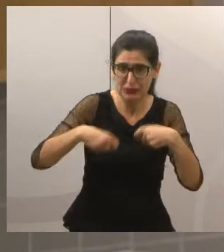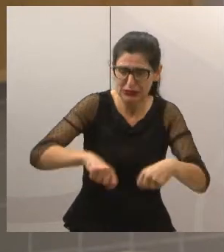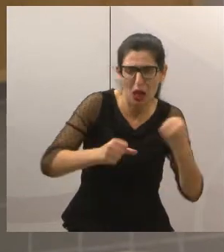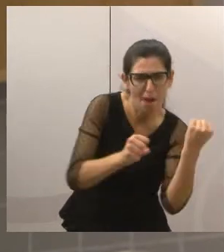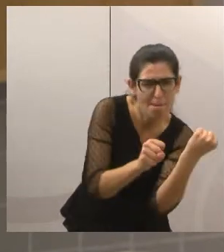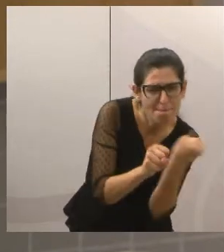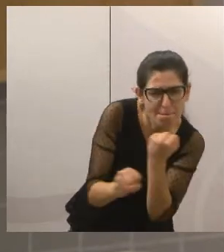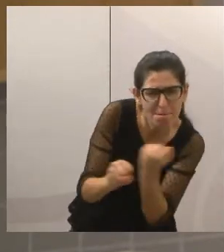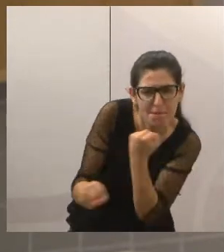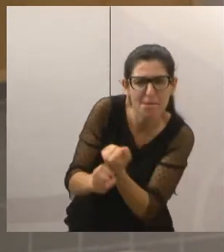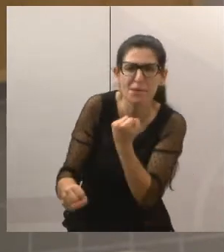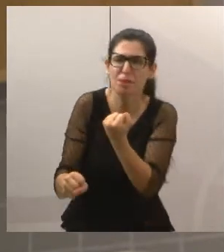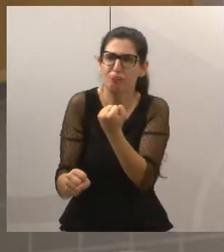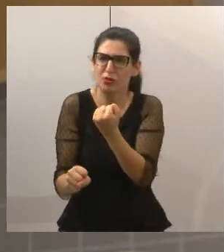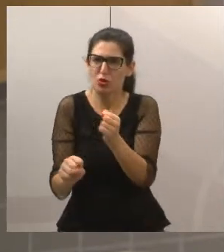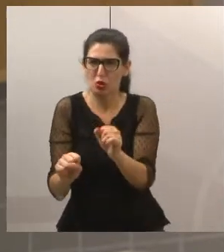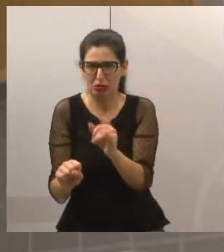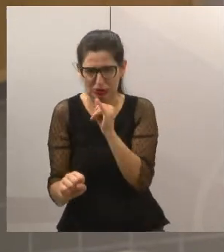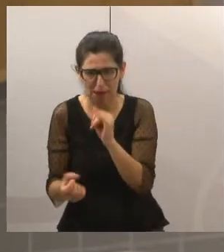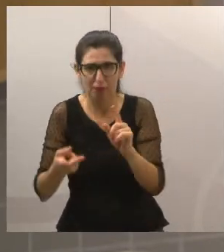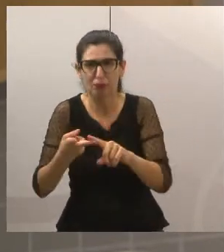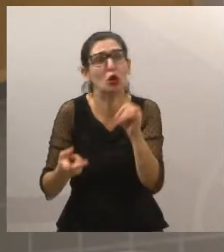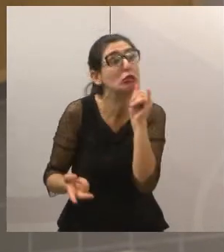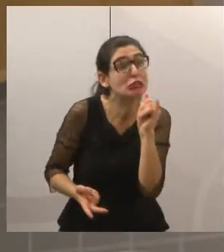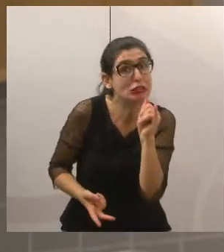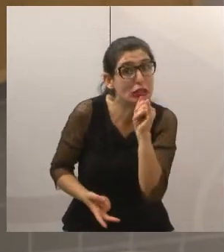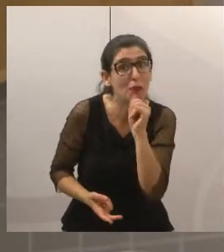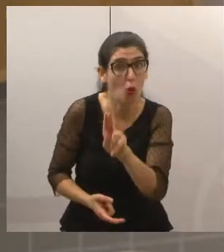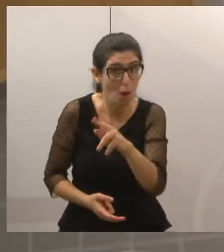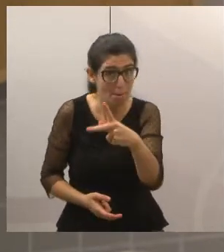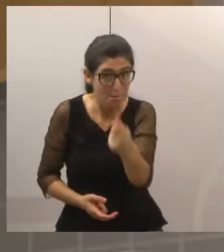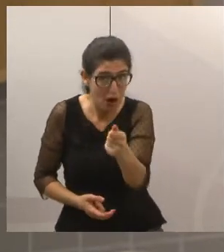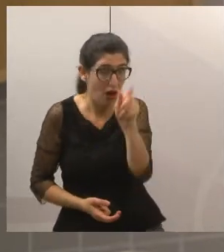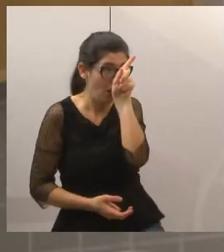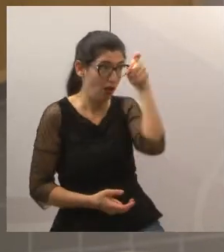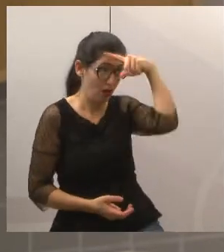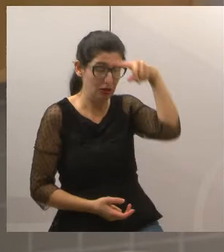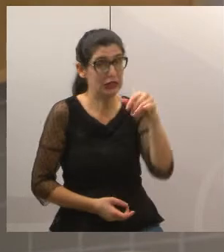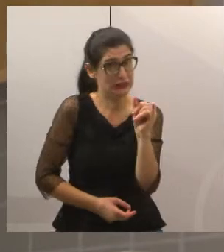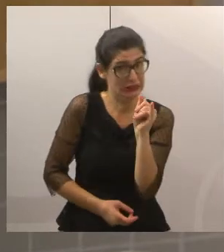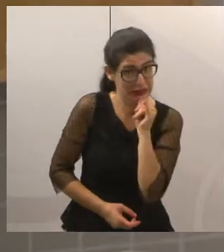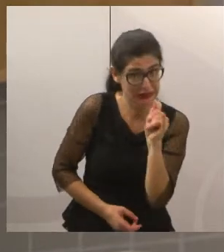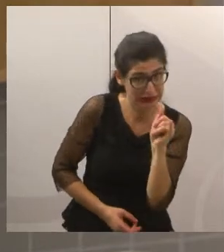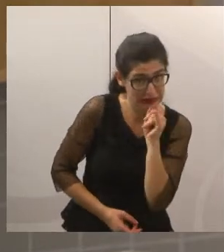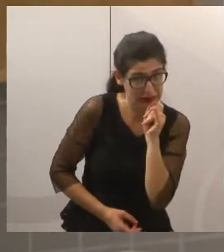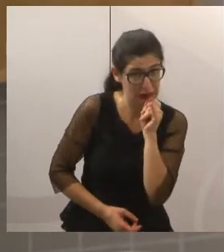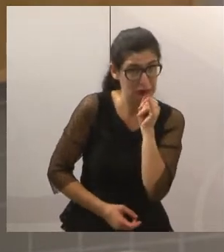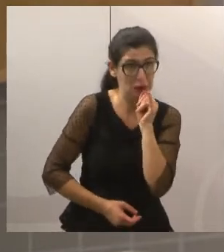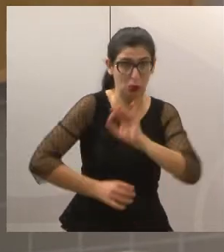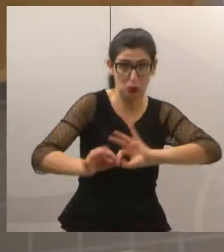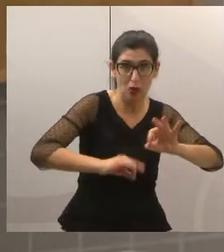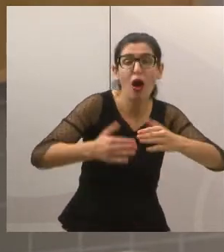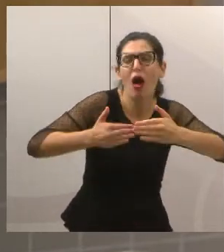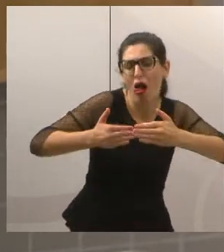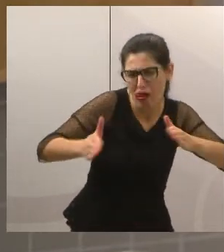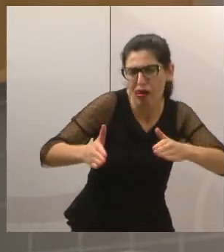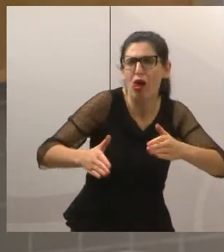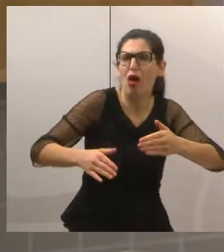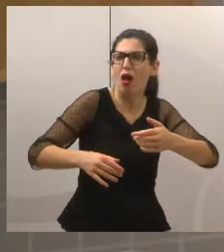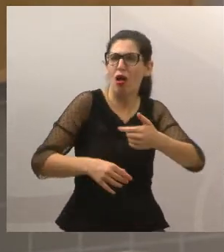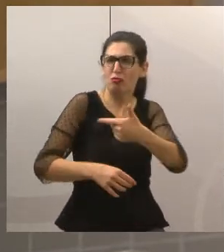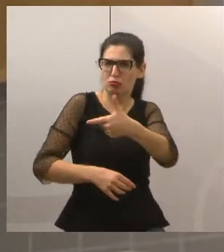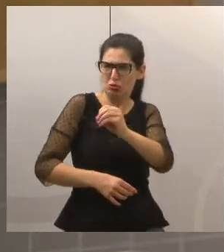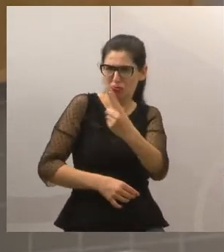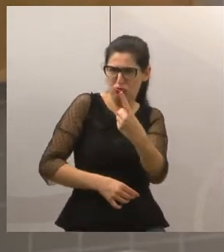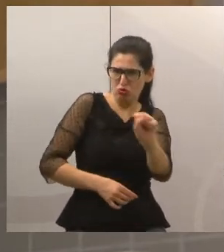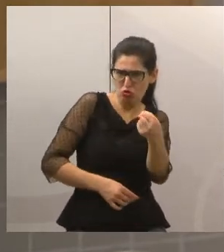e a manutenção do UPA, por exemplo, só o UPA Central, que foi inaugurado em